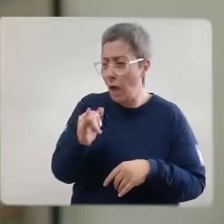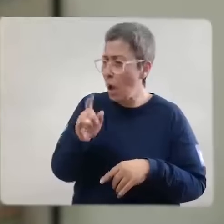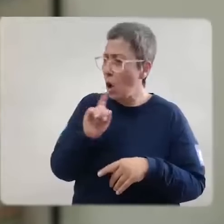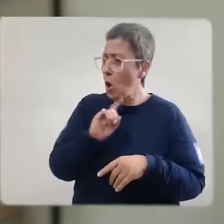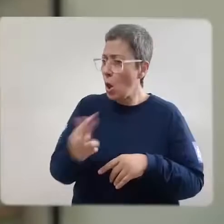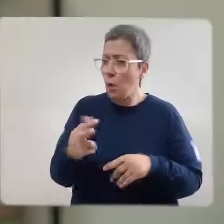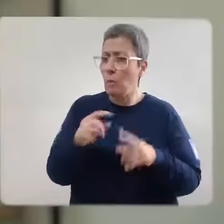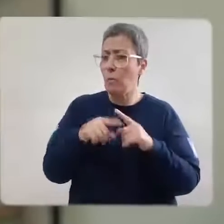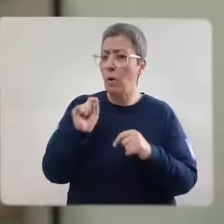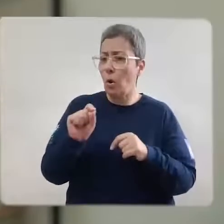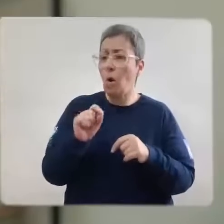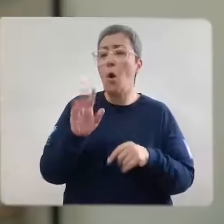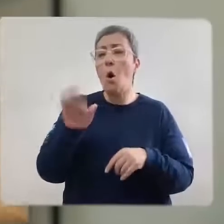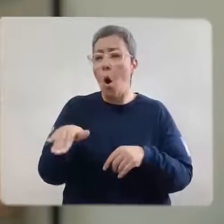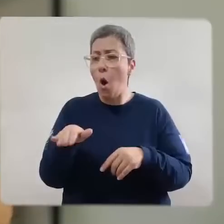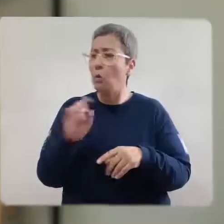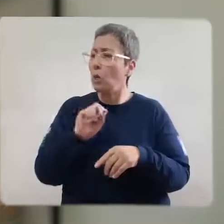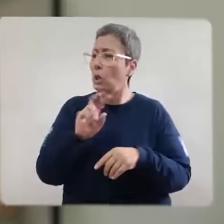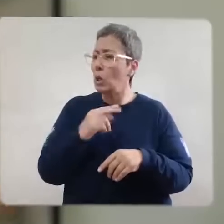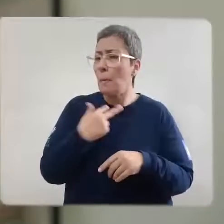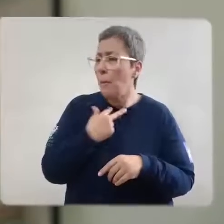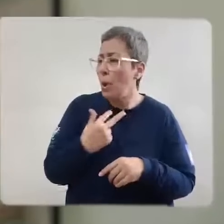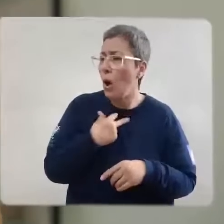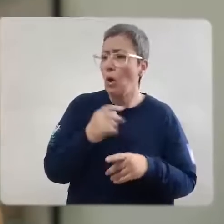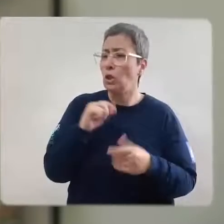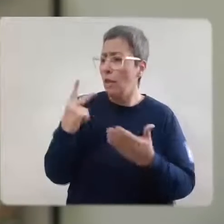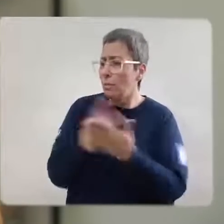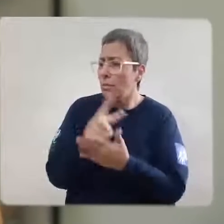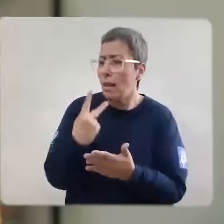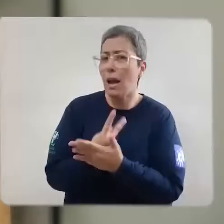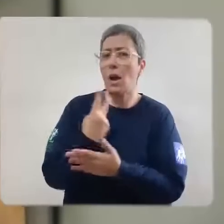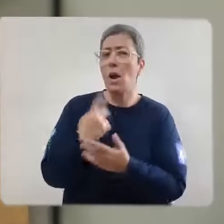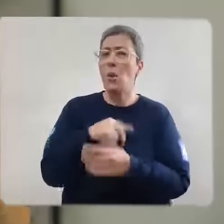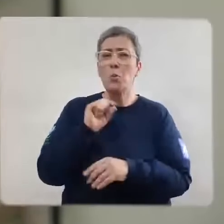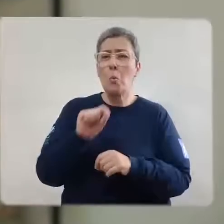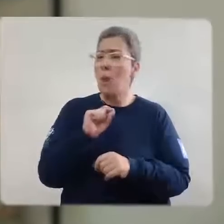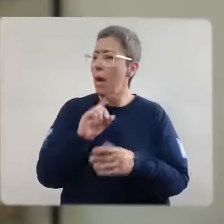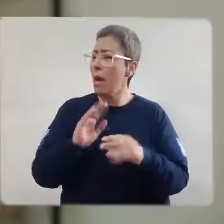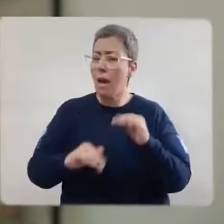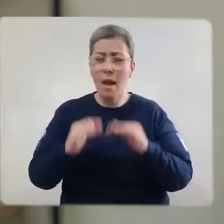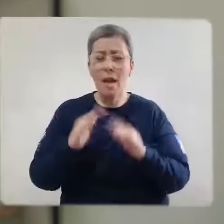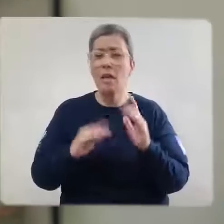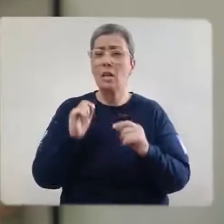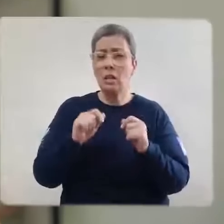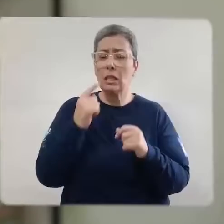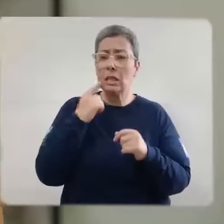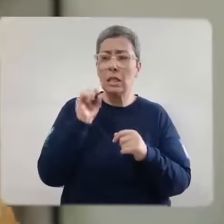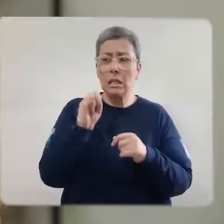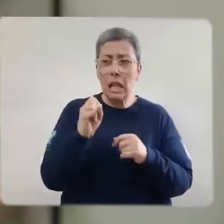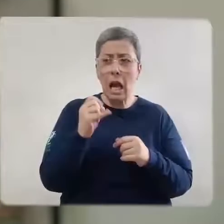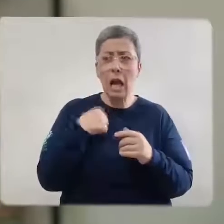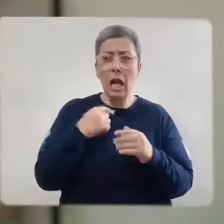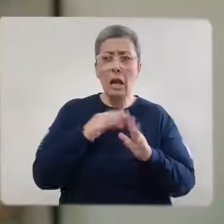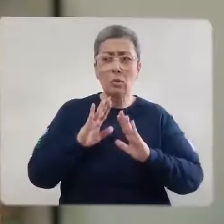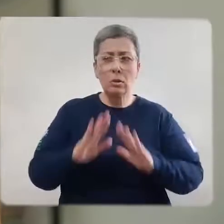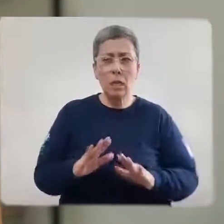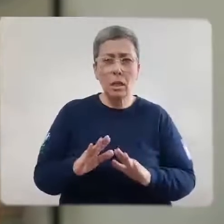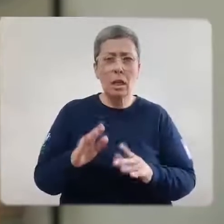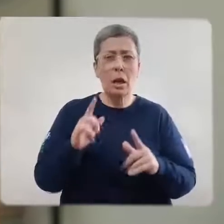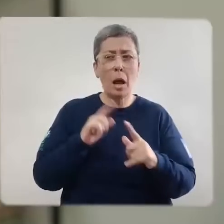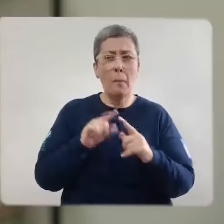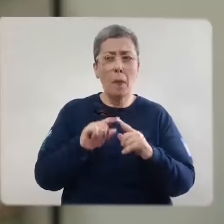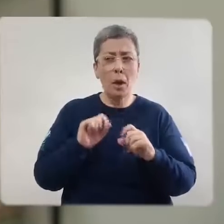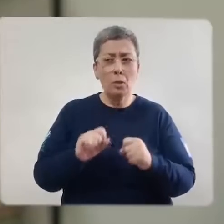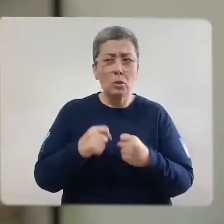criança, chamar a atenção dessa criança, dizer, não pode, está errado, não é assim que faz. Será que ela não está mantida por